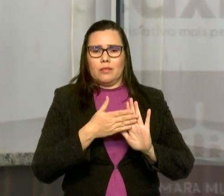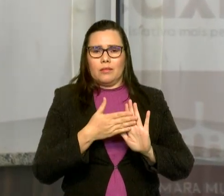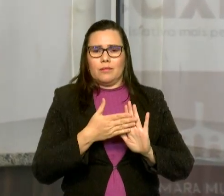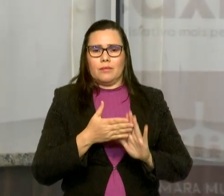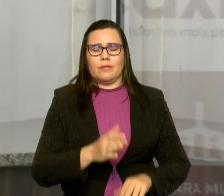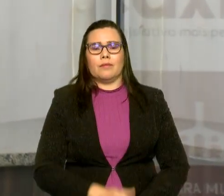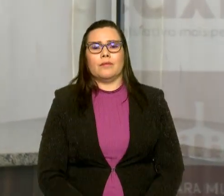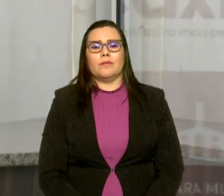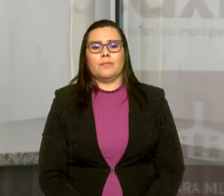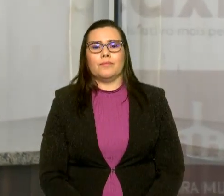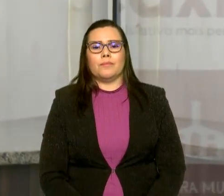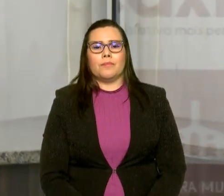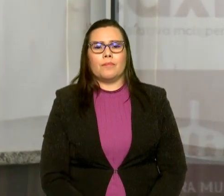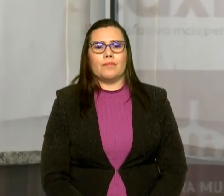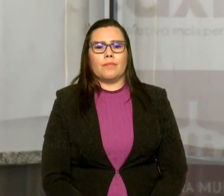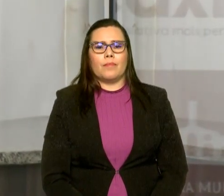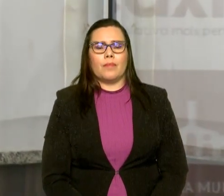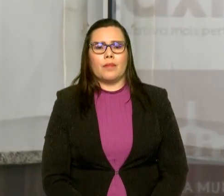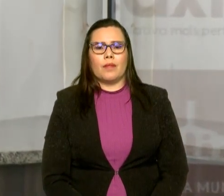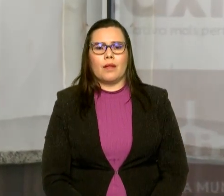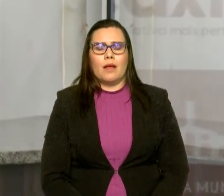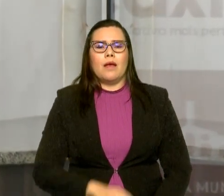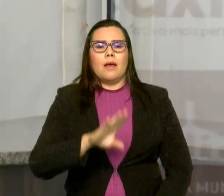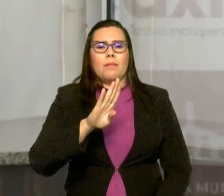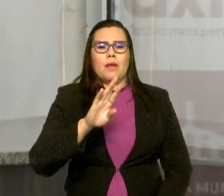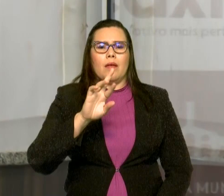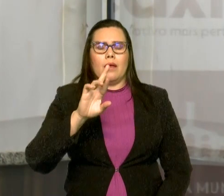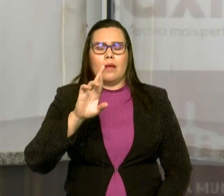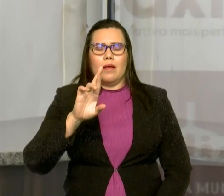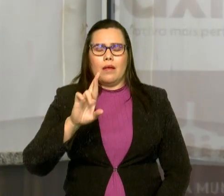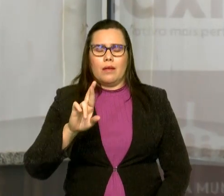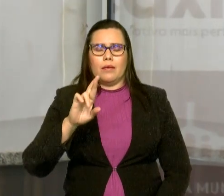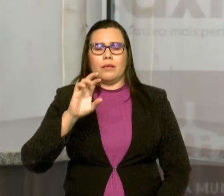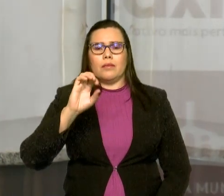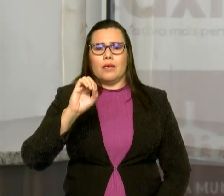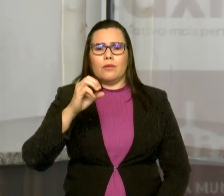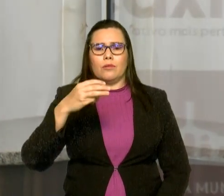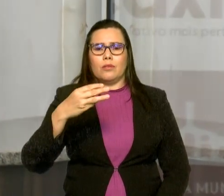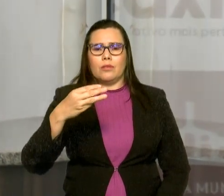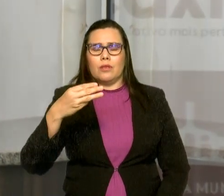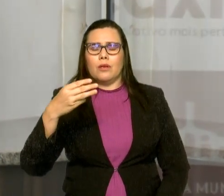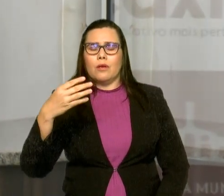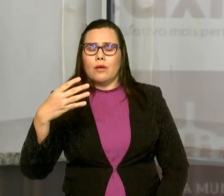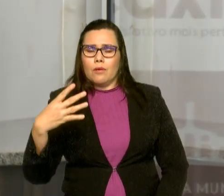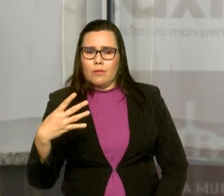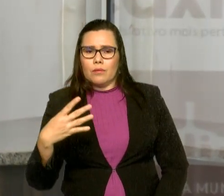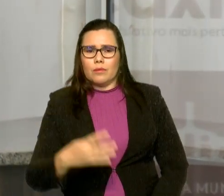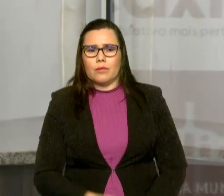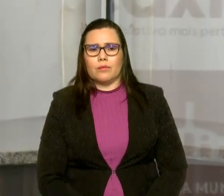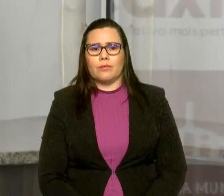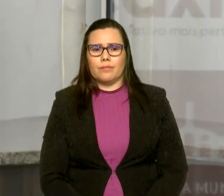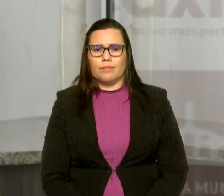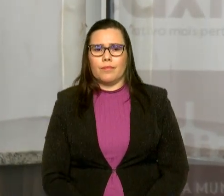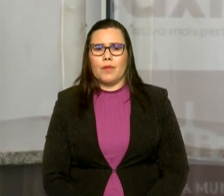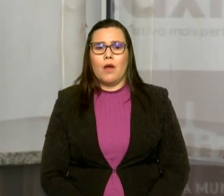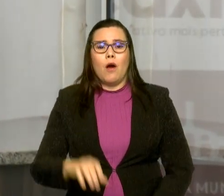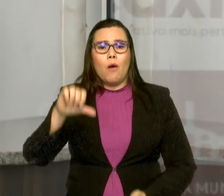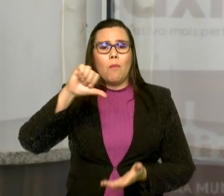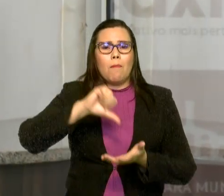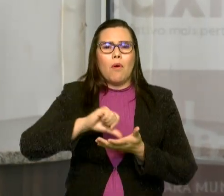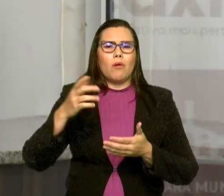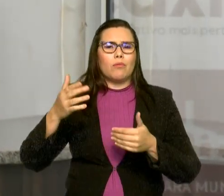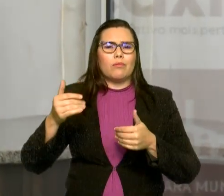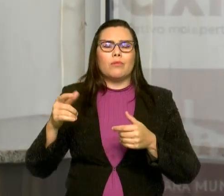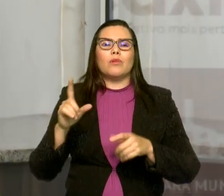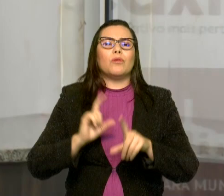ouvir. Nós temos a BR-034 daqui para o sertão, e hoje é o polo aberto no momento com